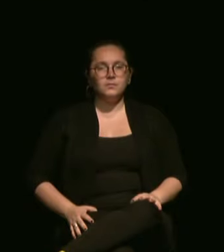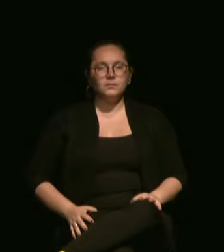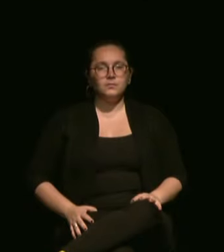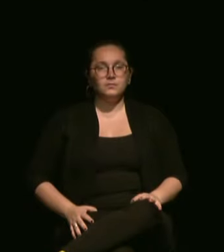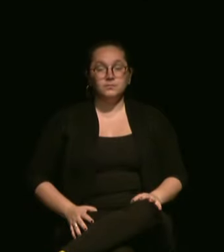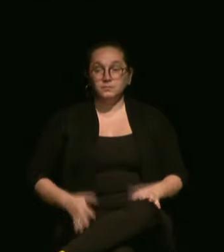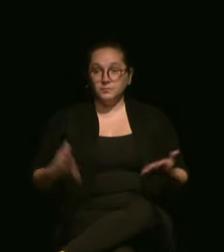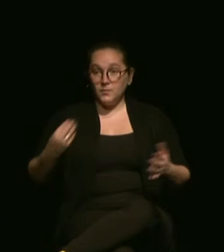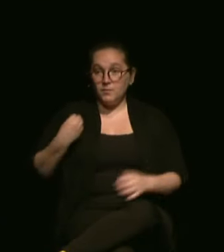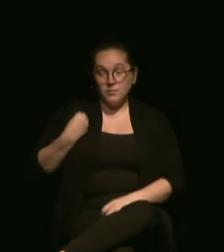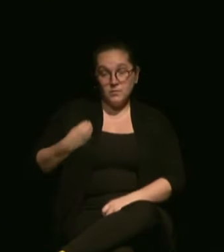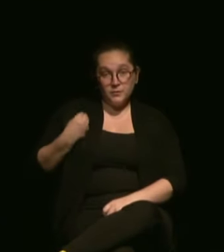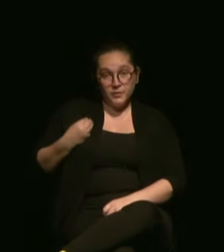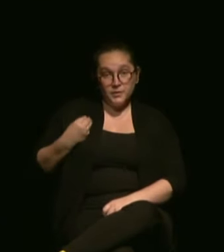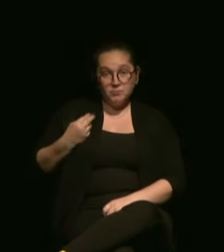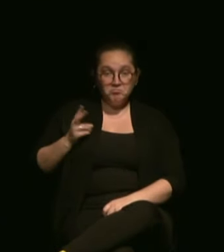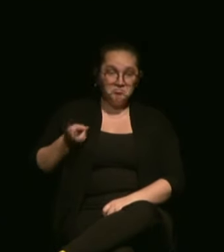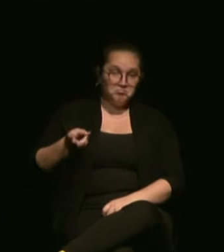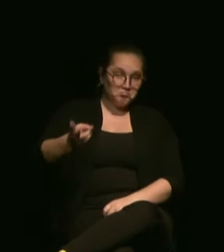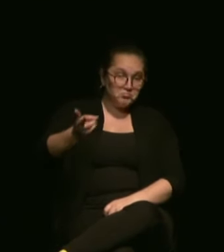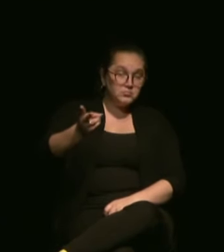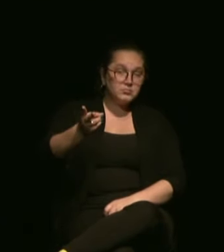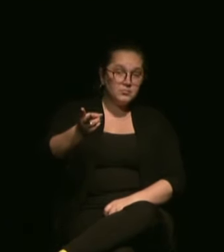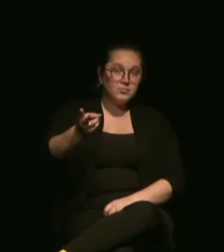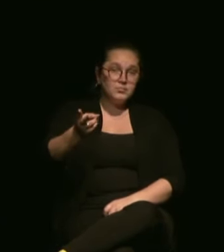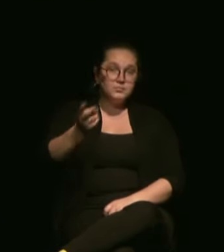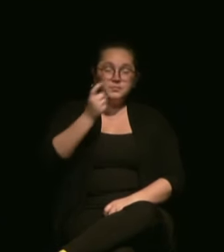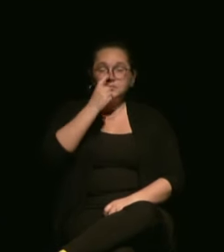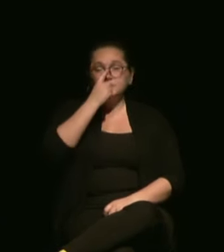A vida segue adiante, né?